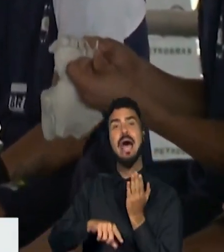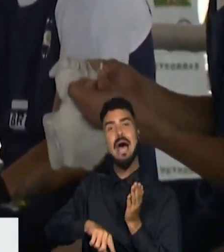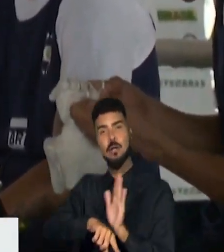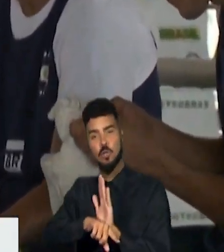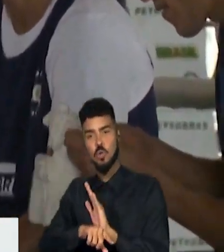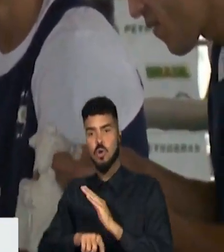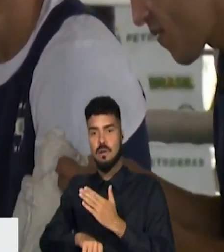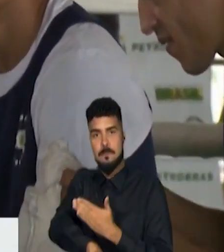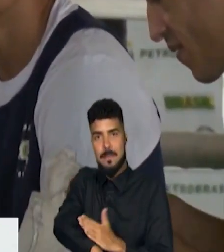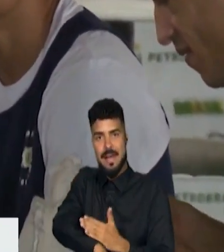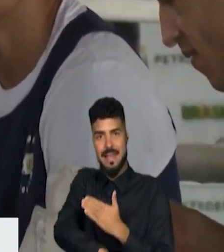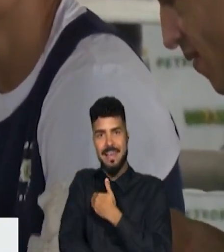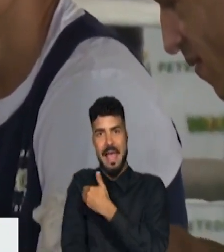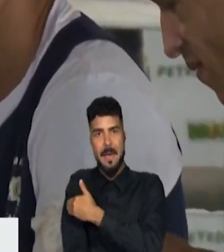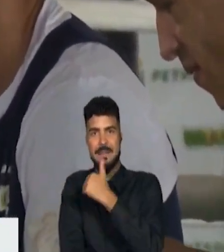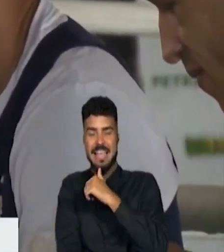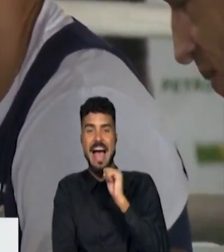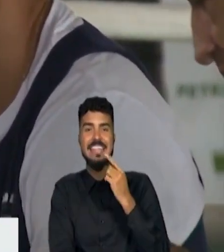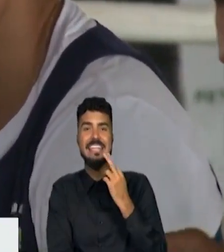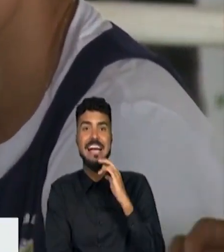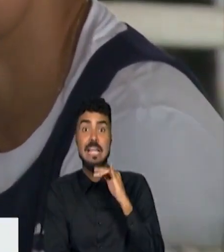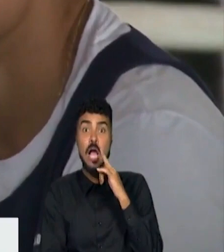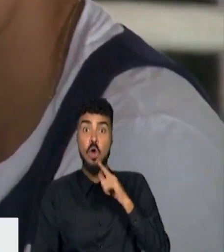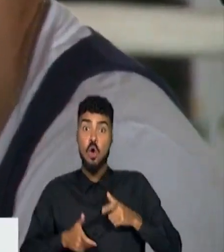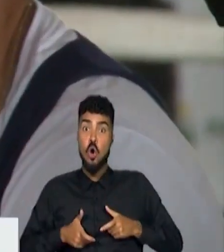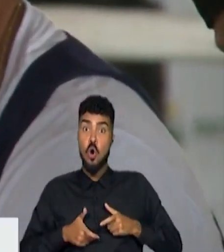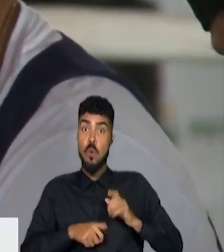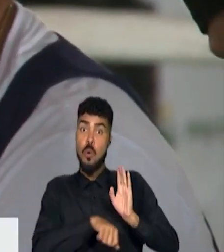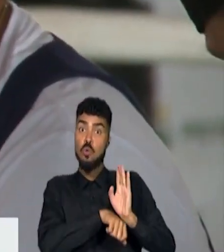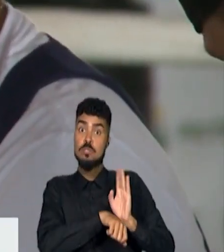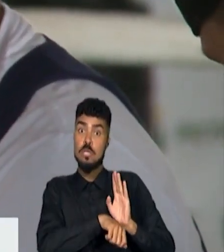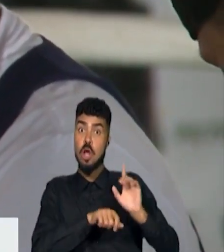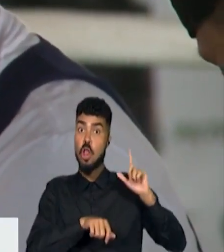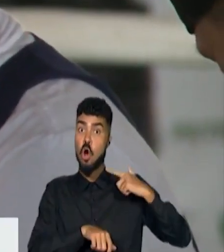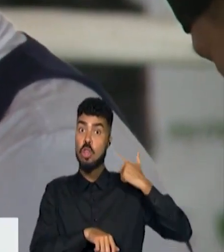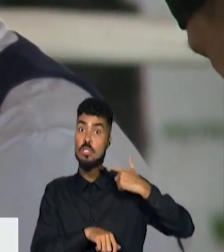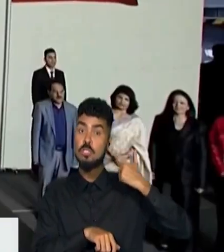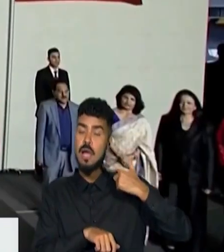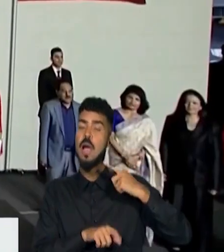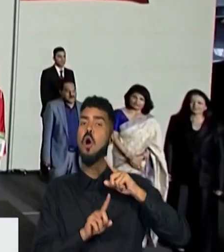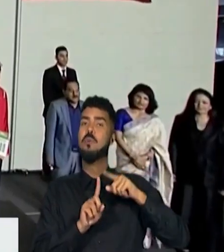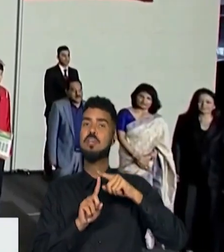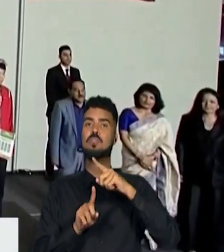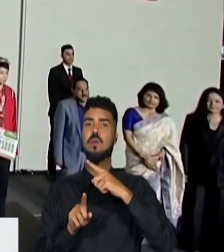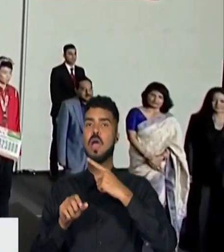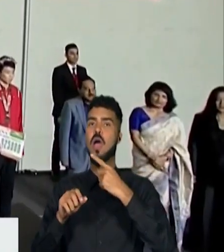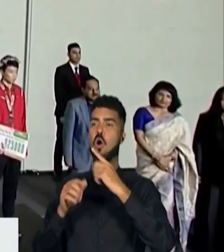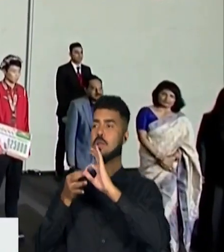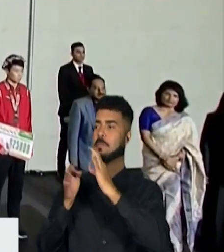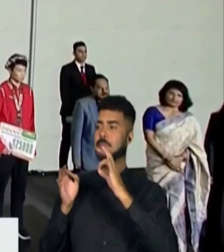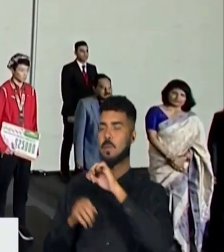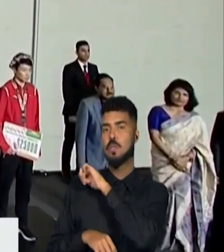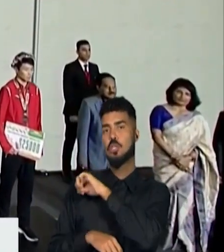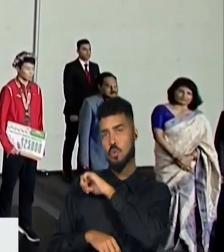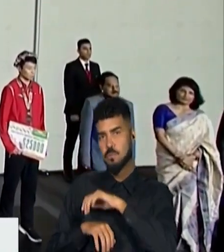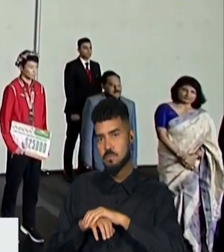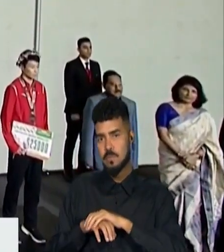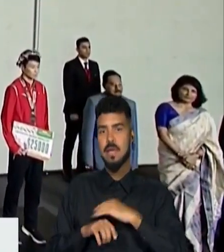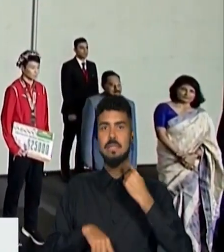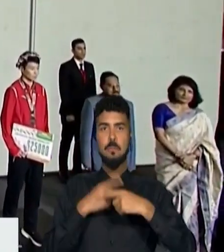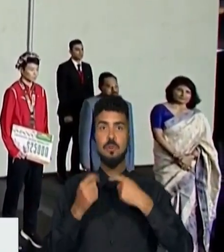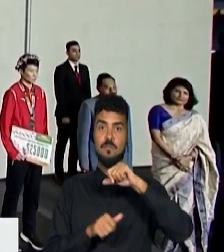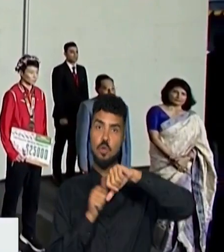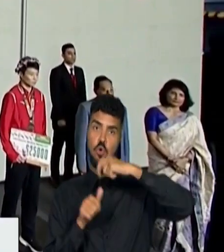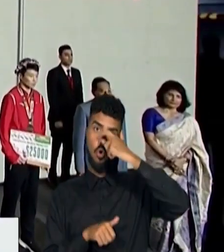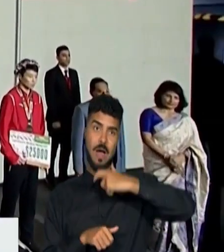conterrânea Adriana Araújo, bronze nos Jogos de Londres, para a Olimpíada do Rio de Janeiro. Quando virou a titular da categoria até 60